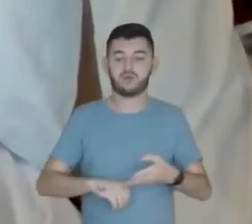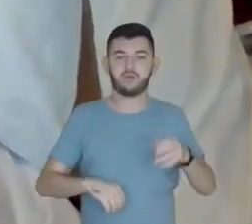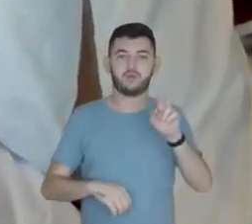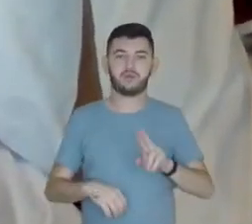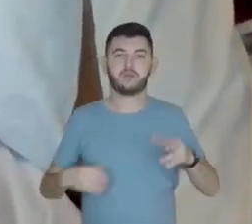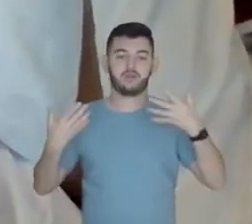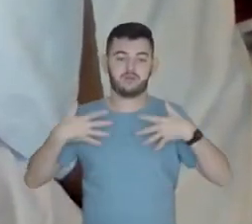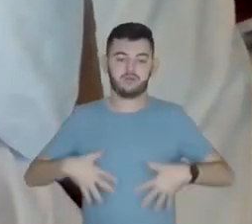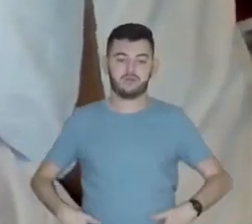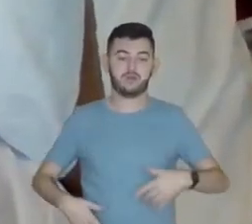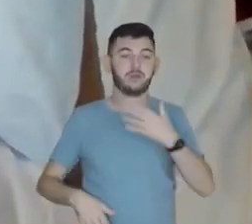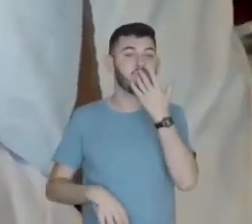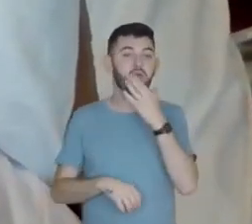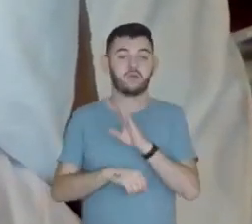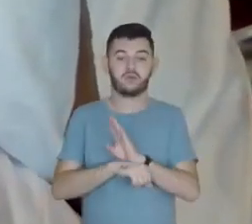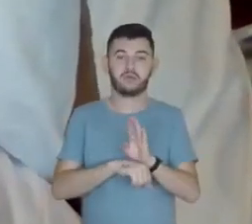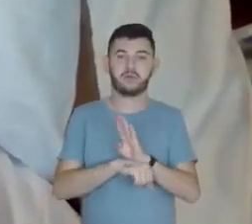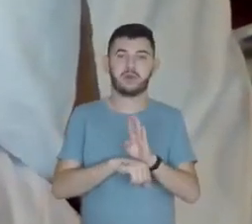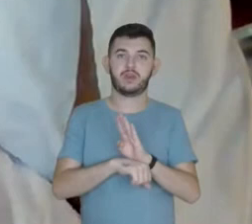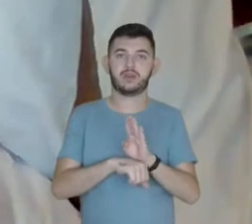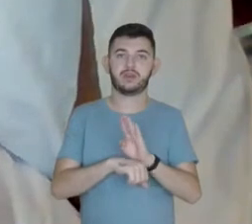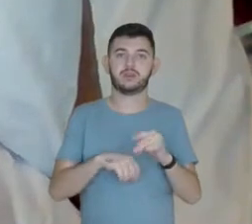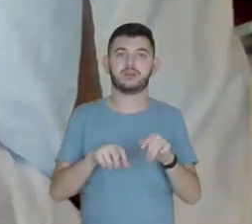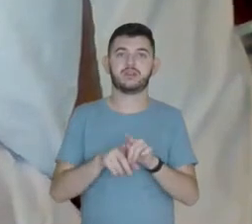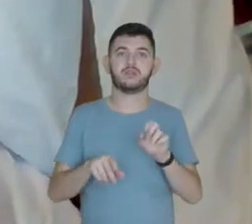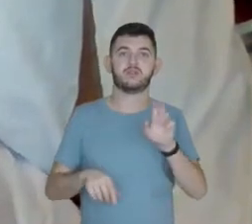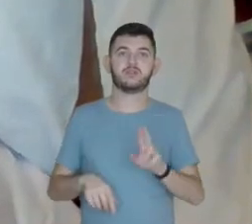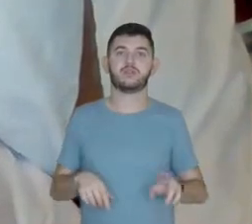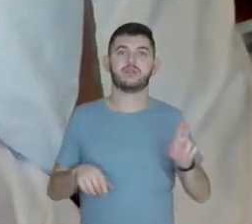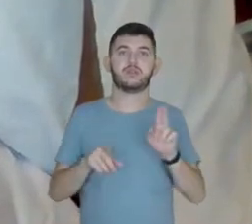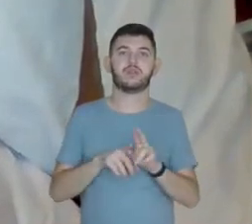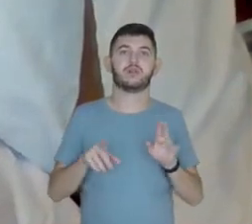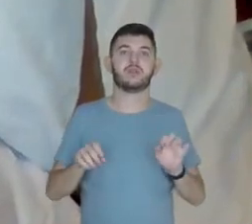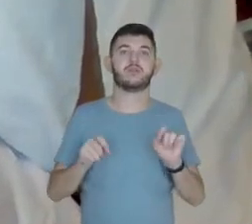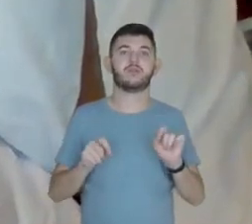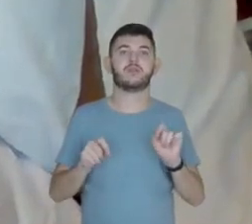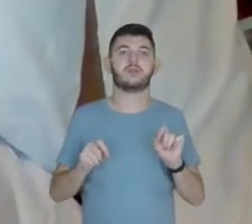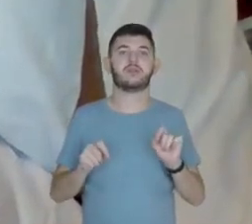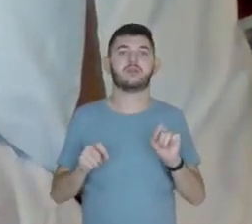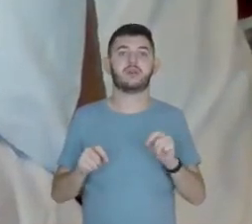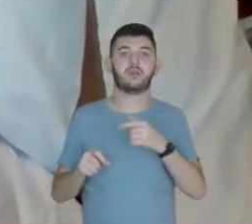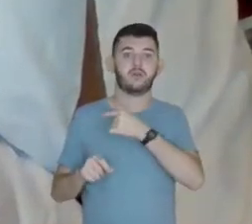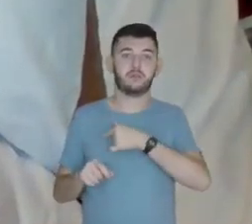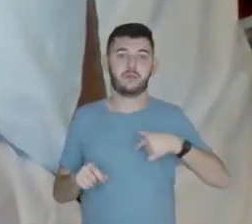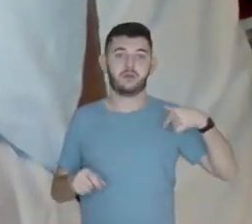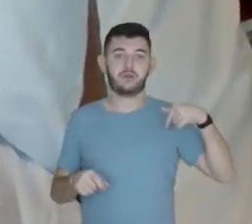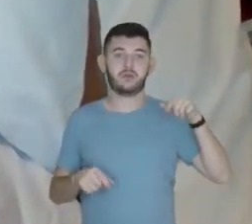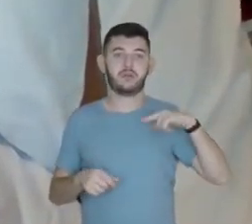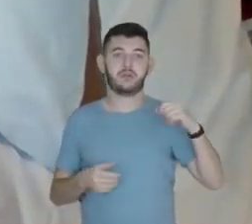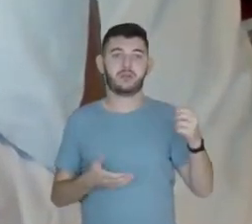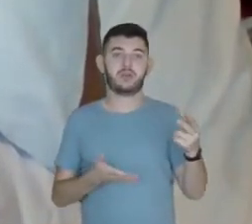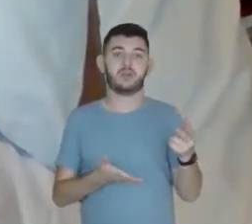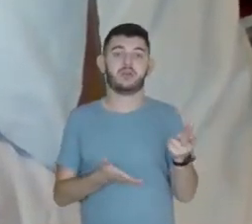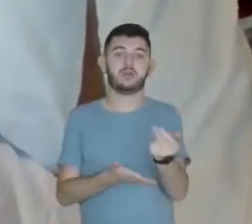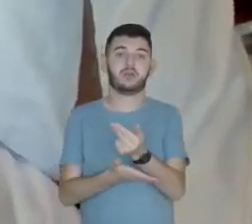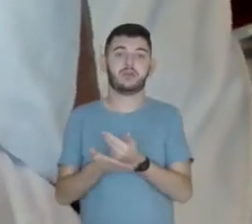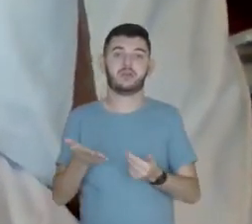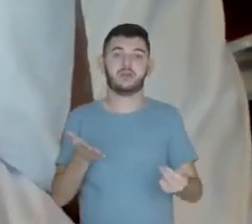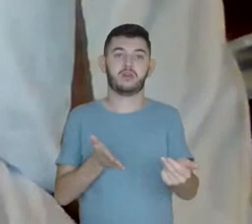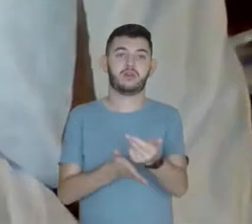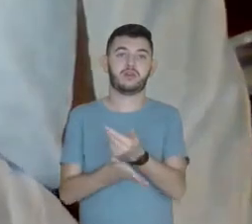com uma gola com desenhos de animais, de print